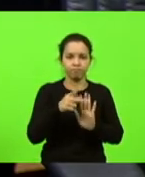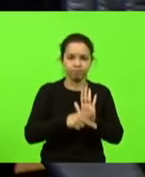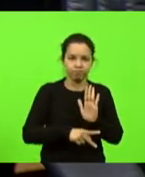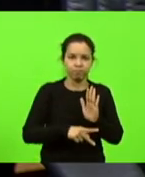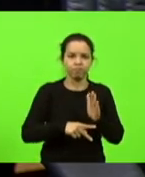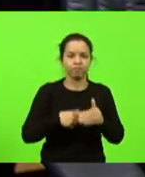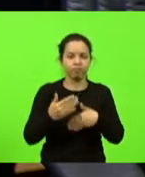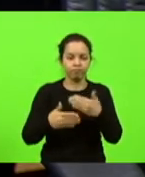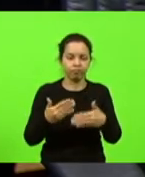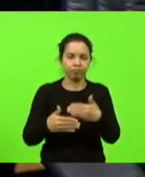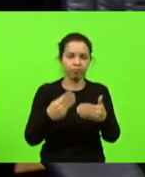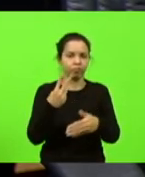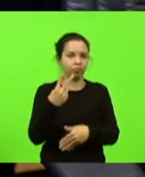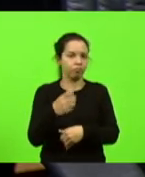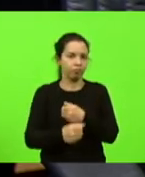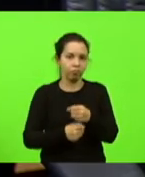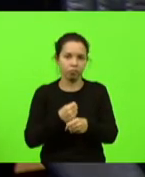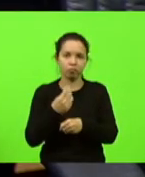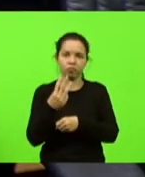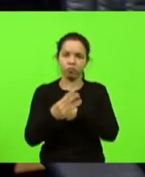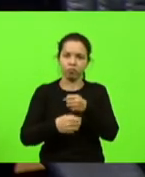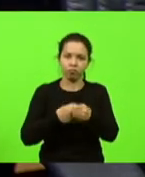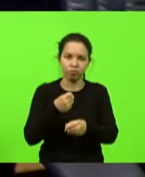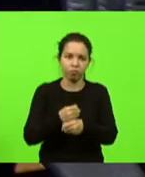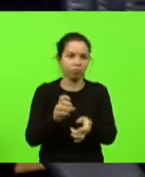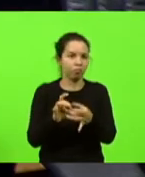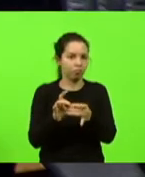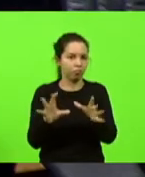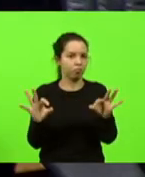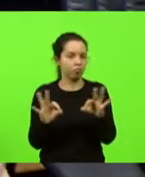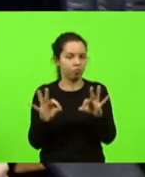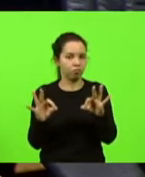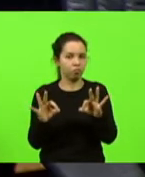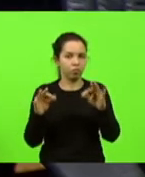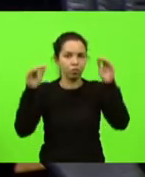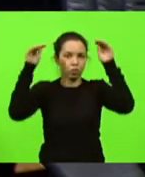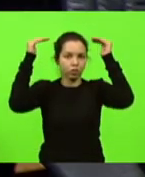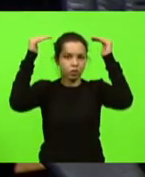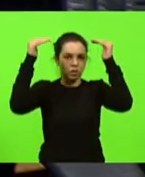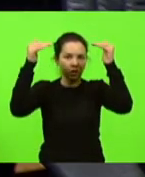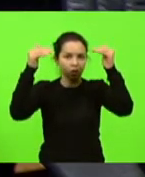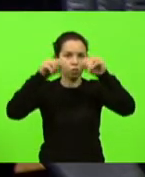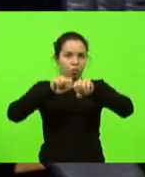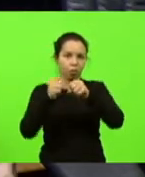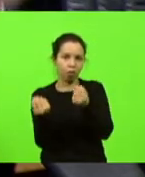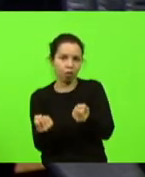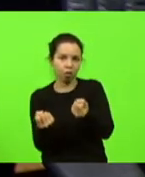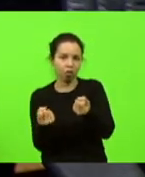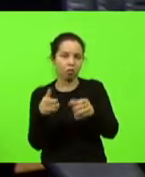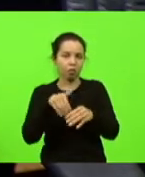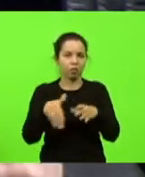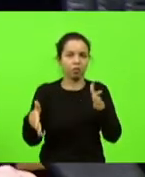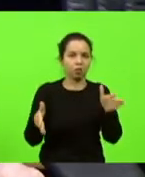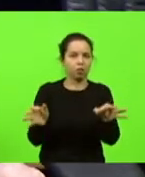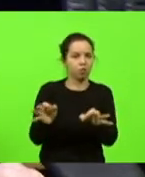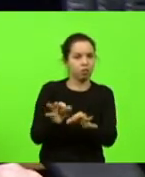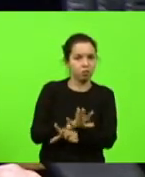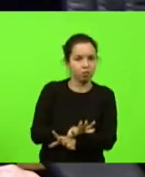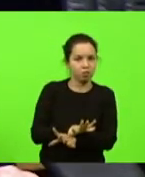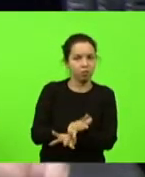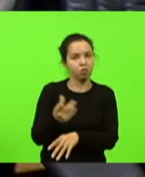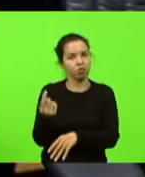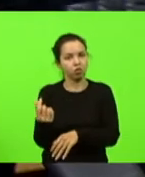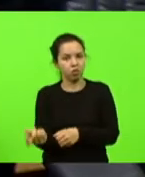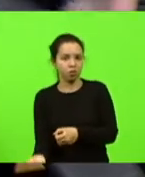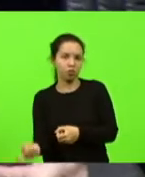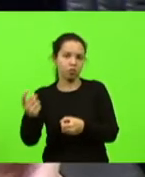e não tem a liberação. O telhado cai, o mandato termina, o dinheiro volta